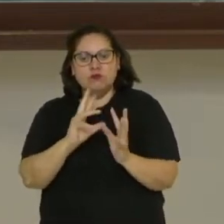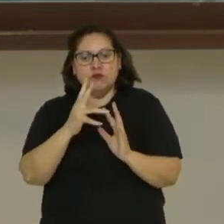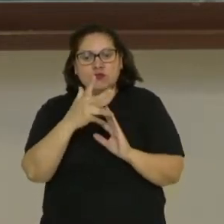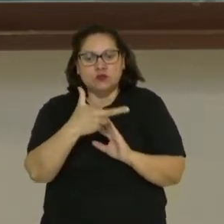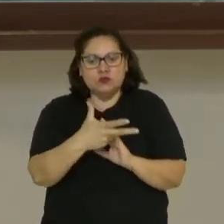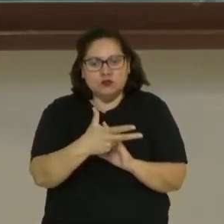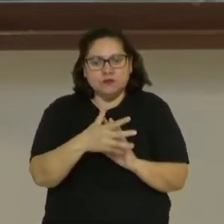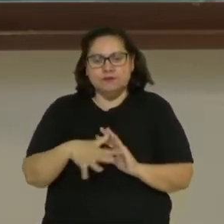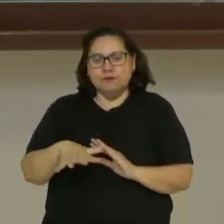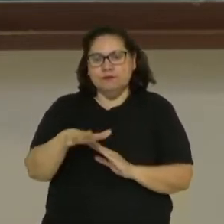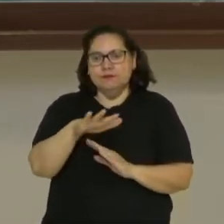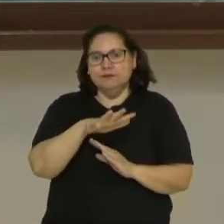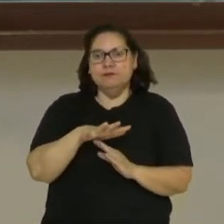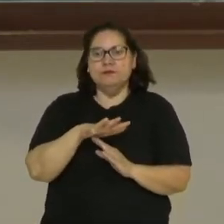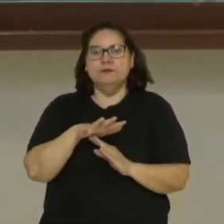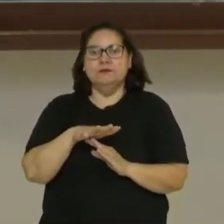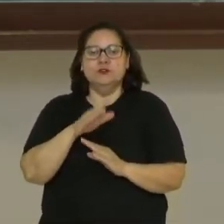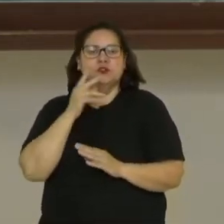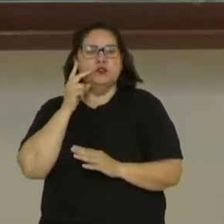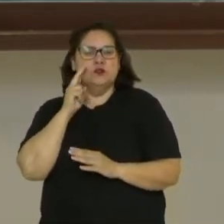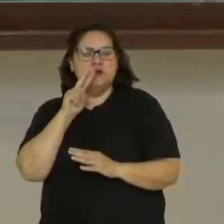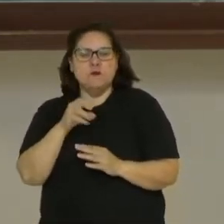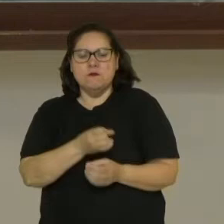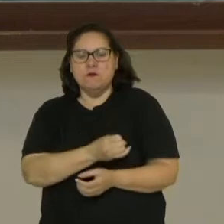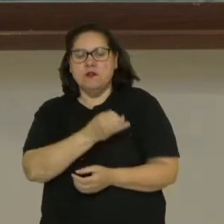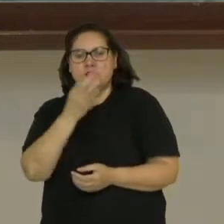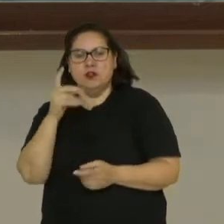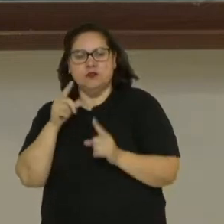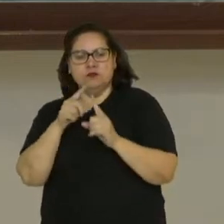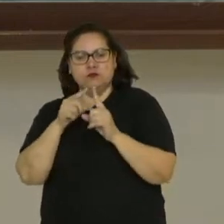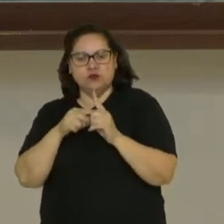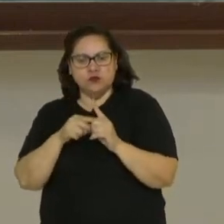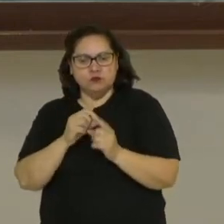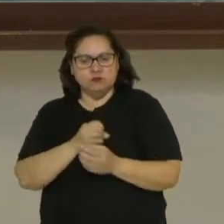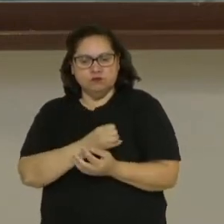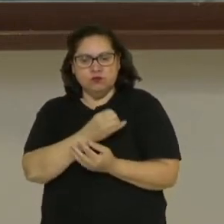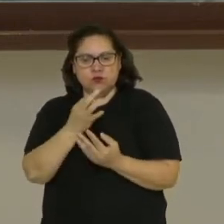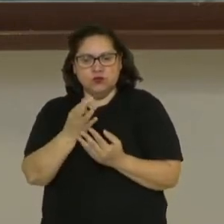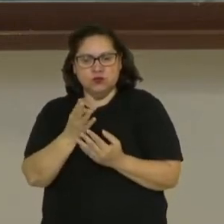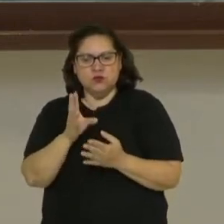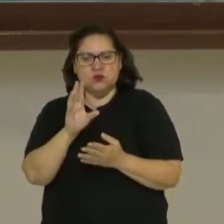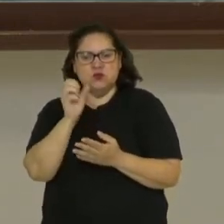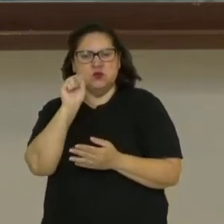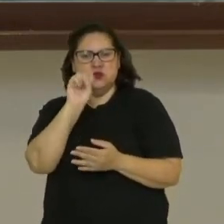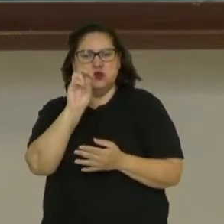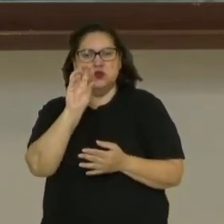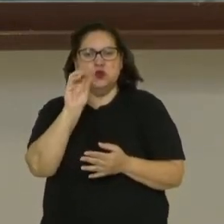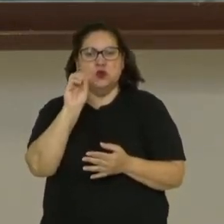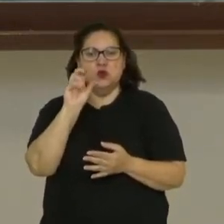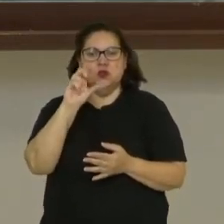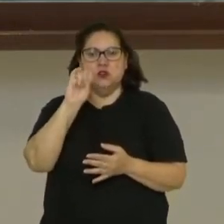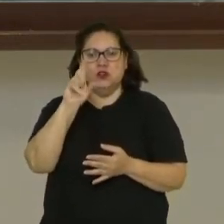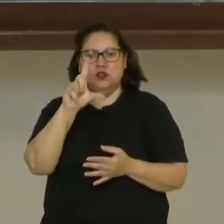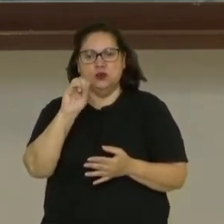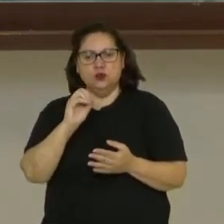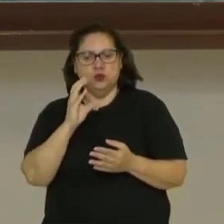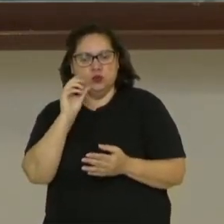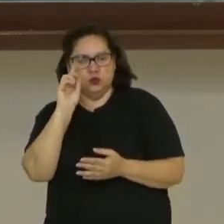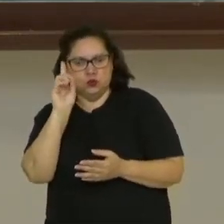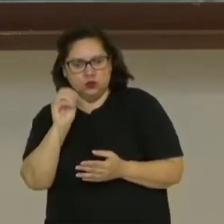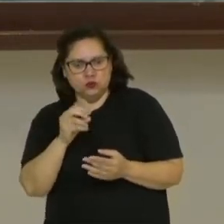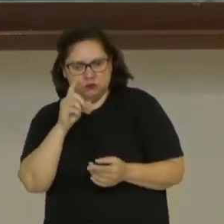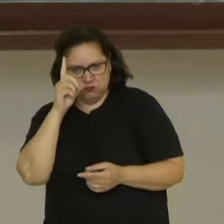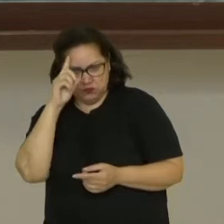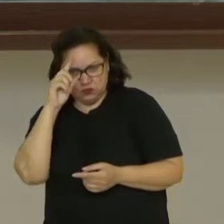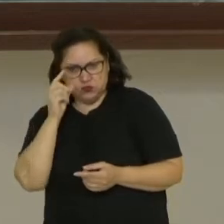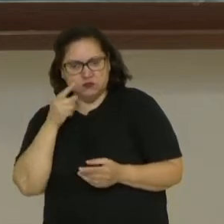geometria espacial. Já vimos vários tipos de figura, vários tipos de sólidos, né? Muitos deles a gente vê no dia a